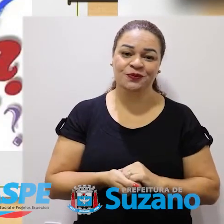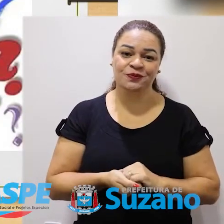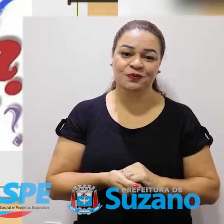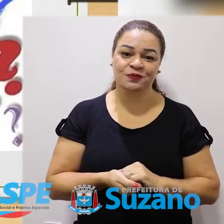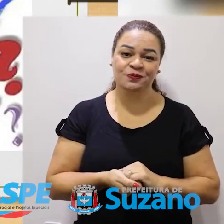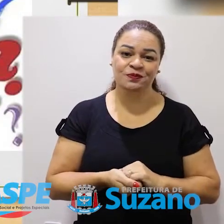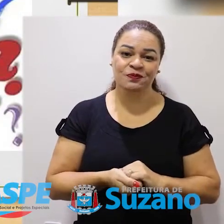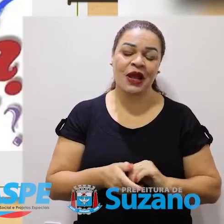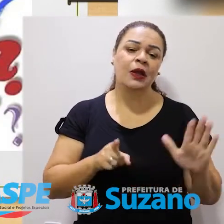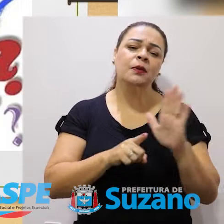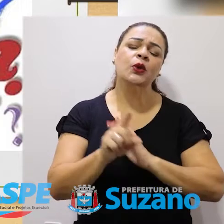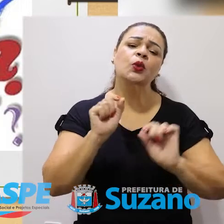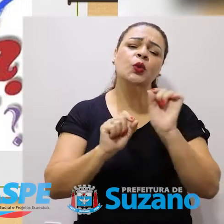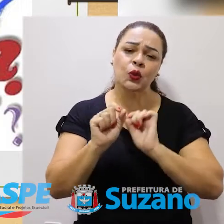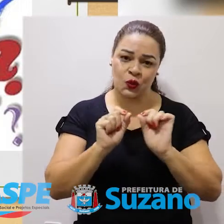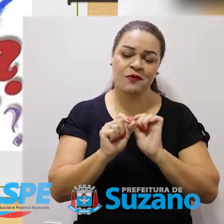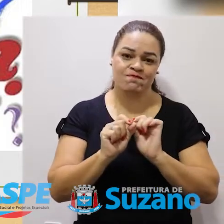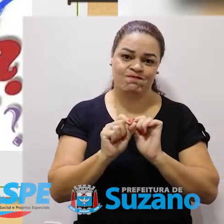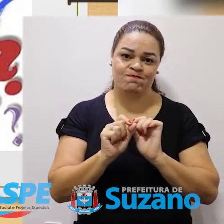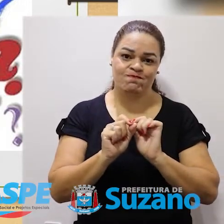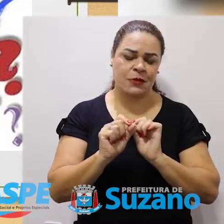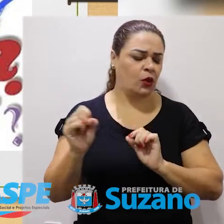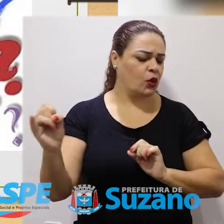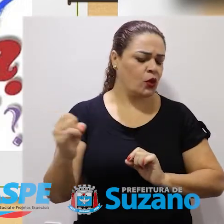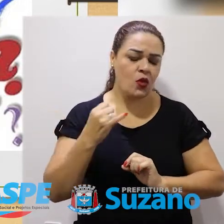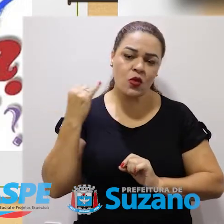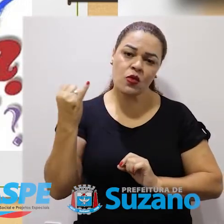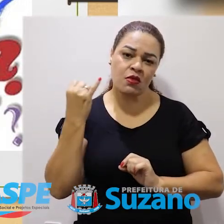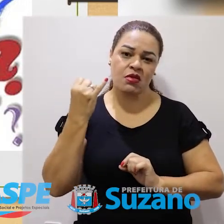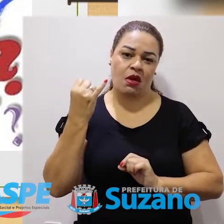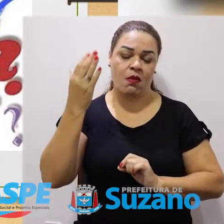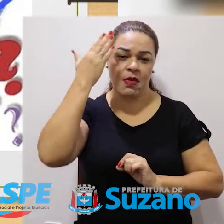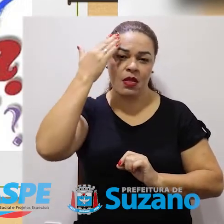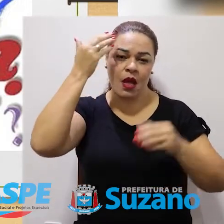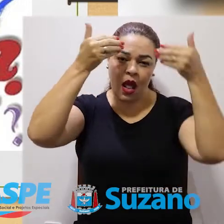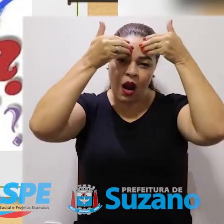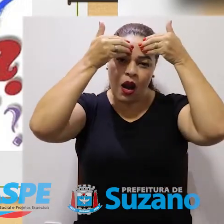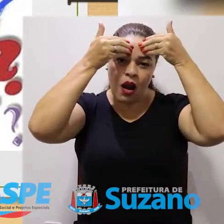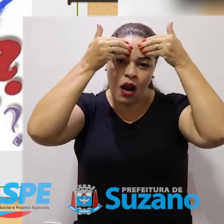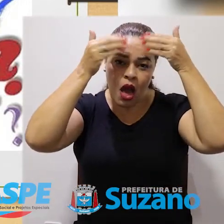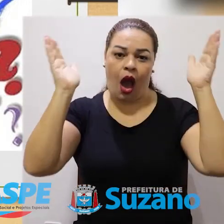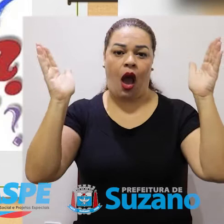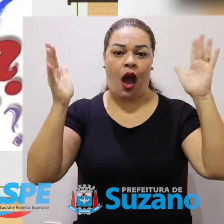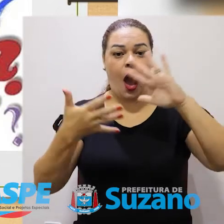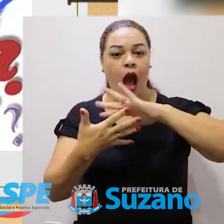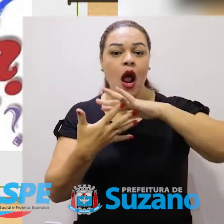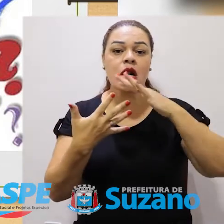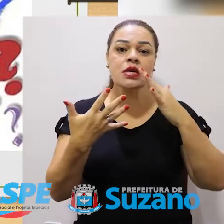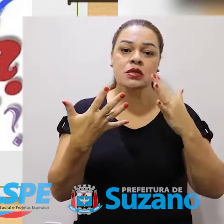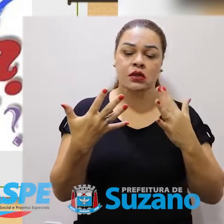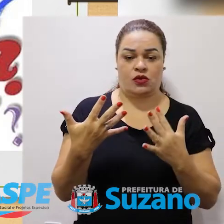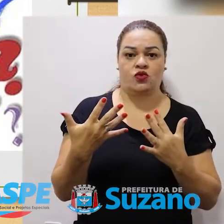que são perguntas totalmente bem importantes para a gente entender o quanto que essa língua